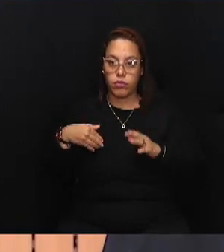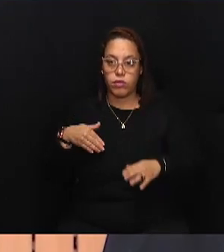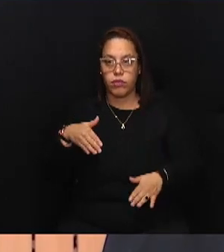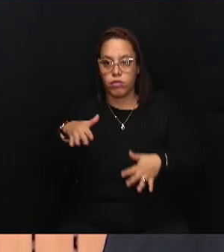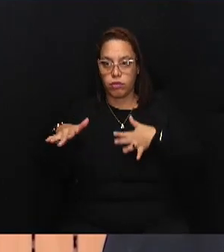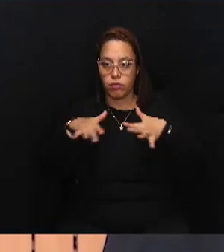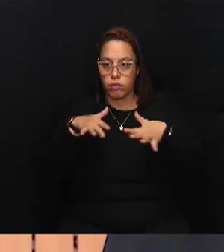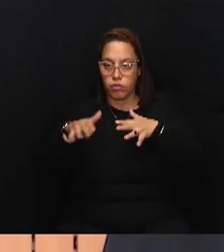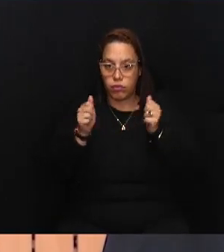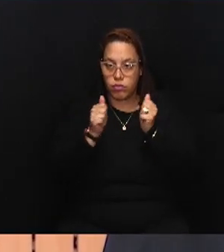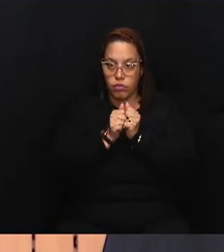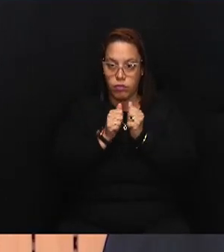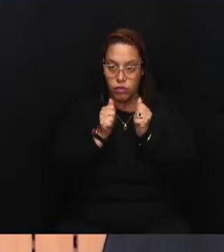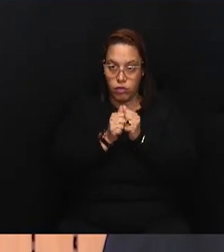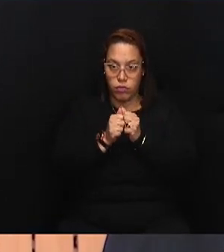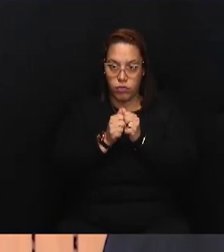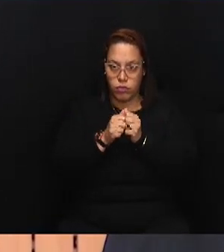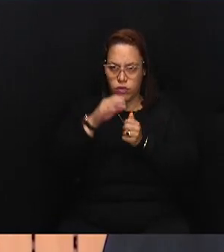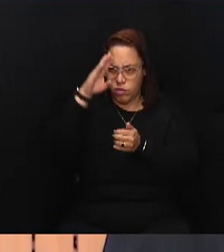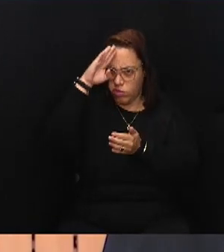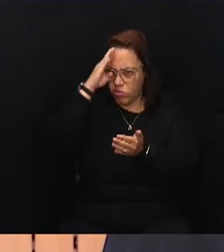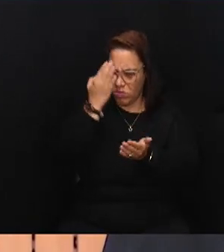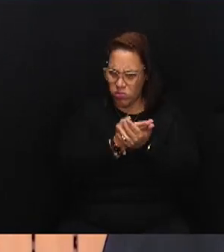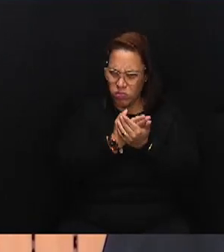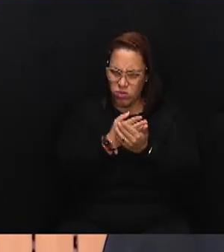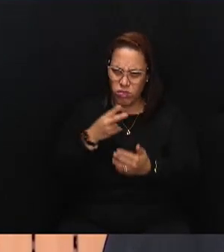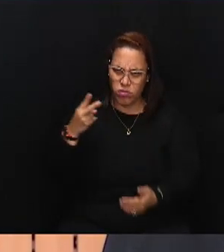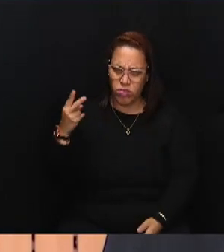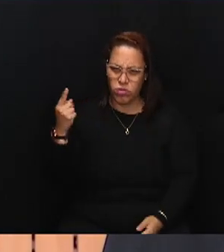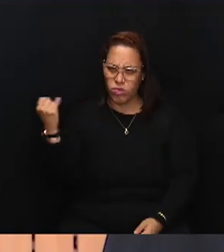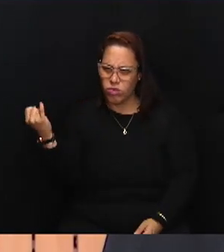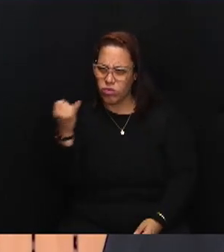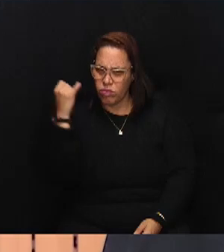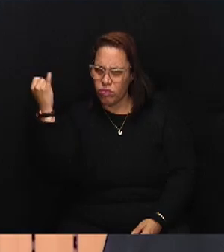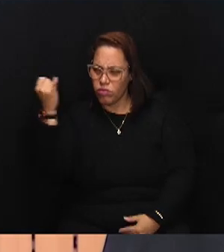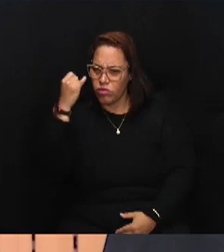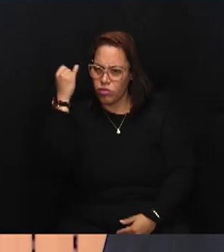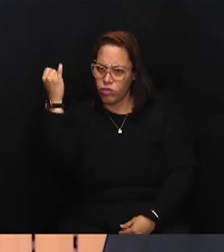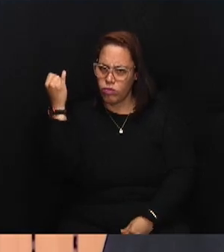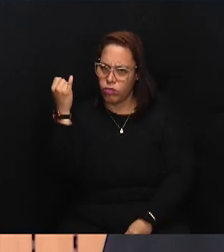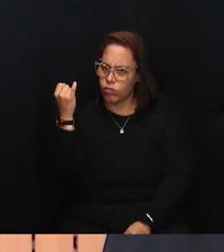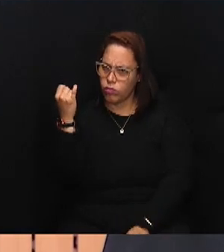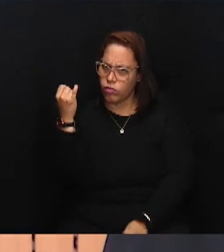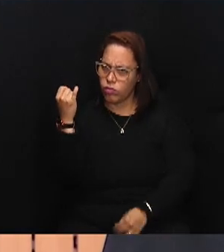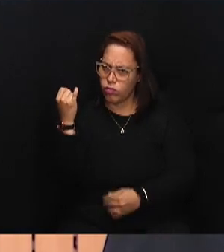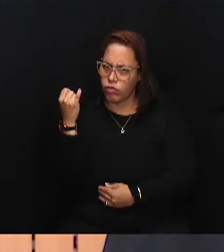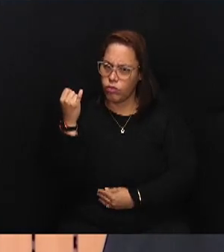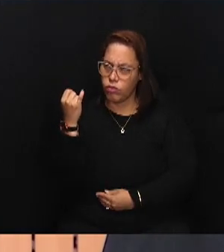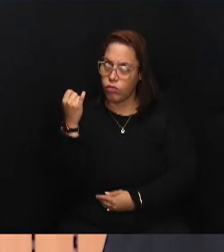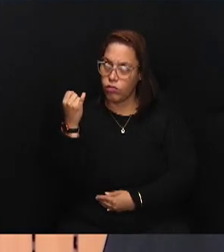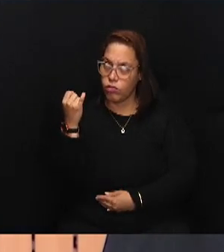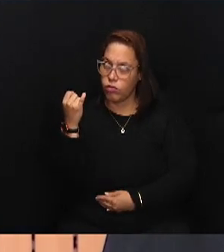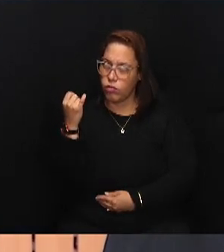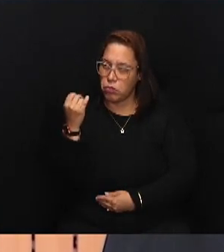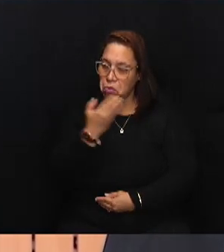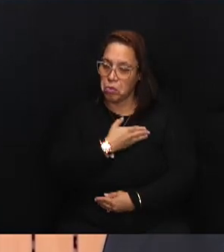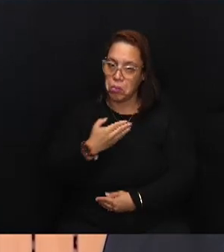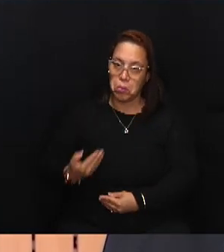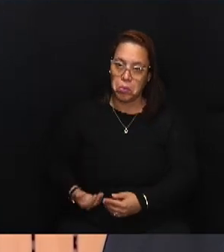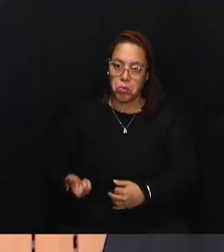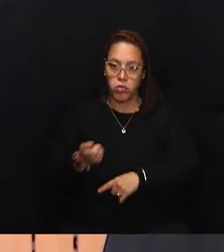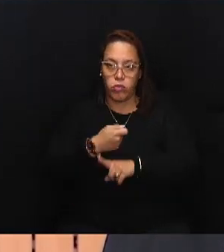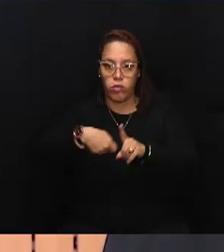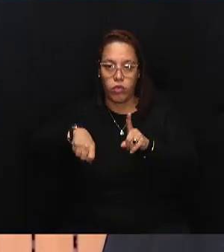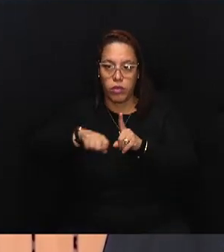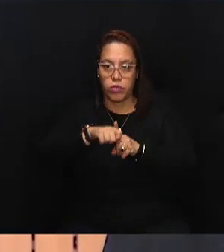momentos como esse, que eu acredito que é de grande valia, que a gente traga aí outros representantes também do poder público, da sociedade